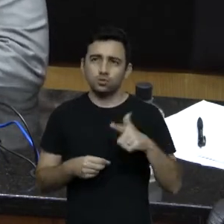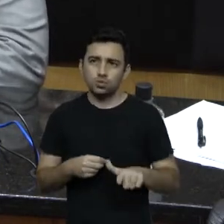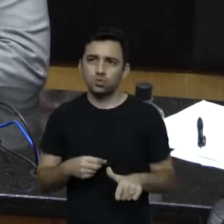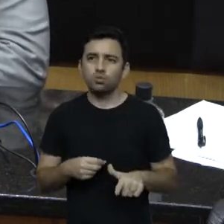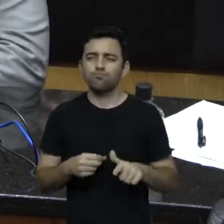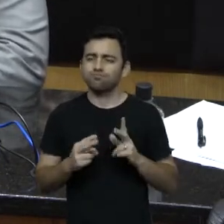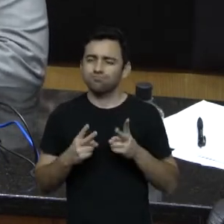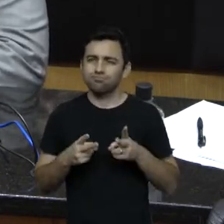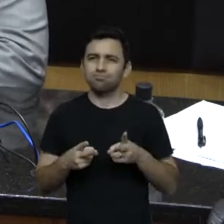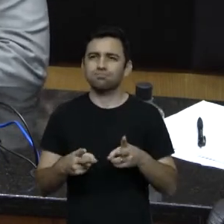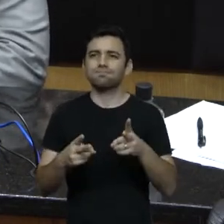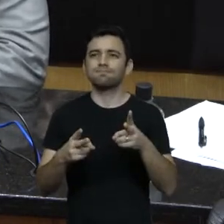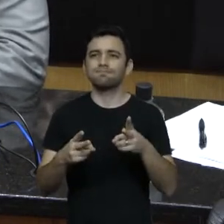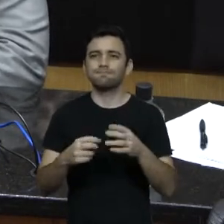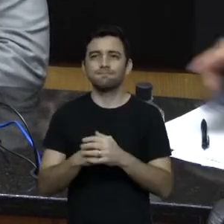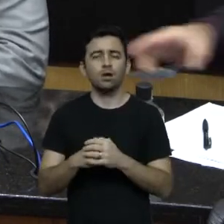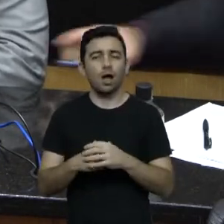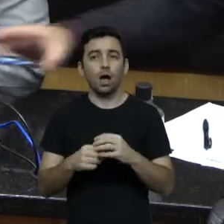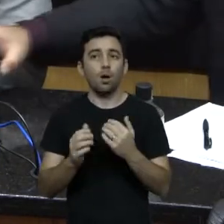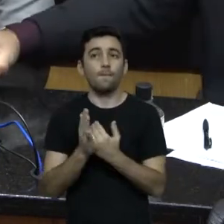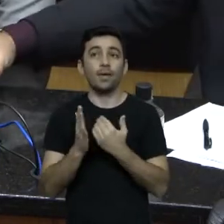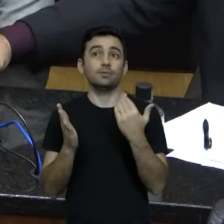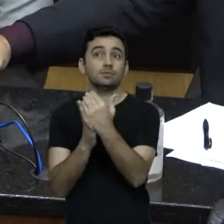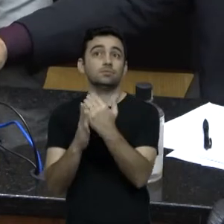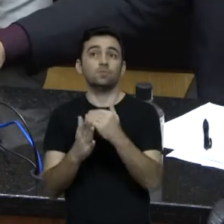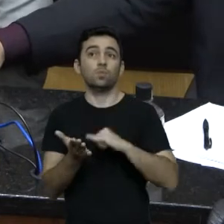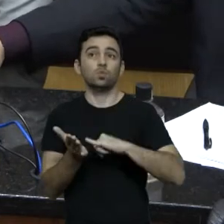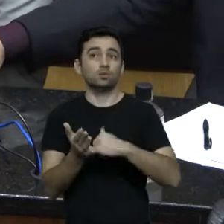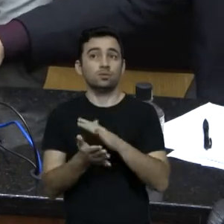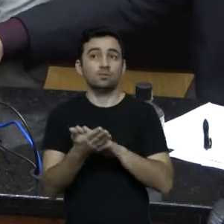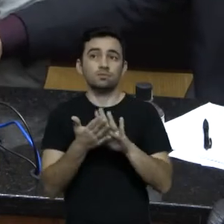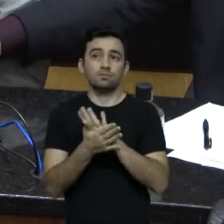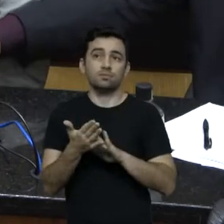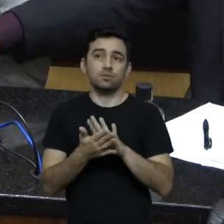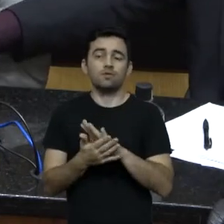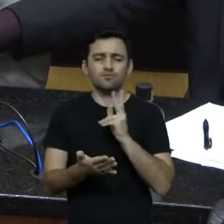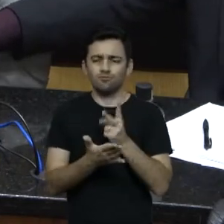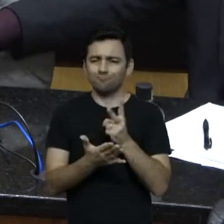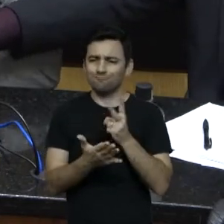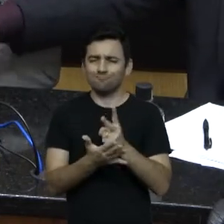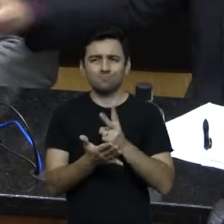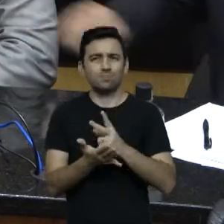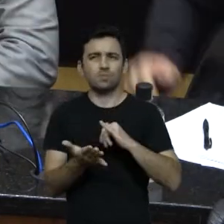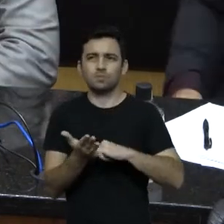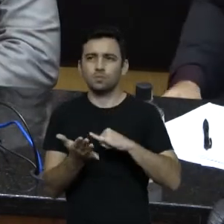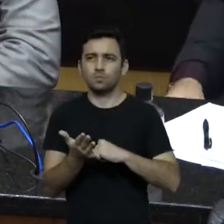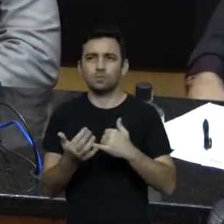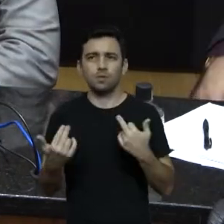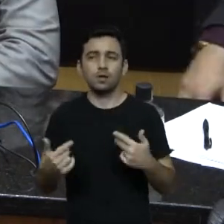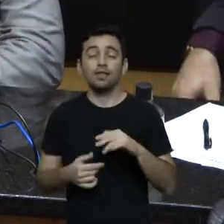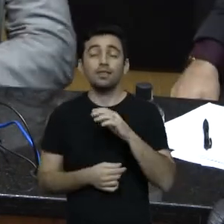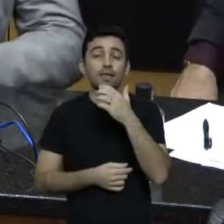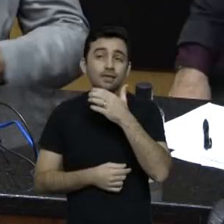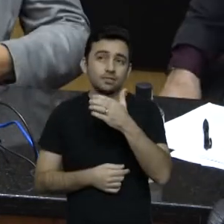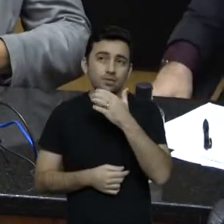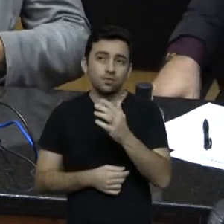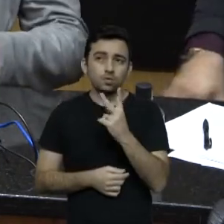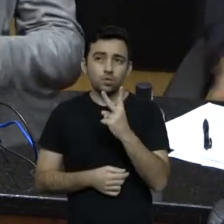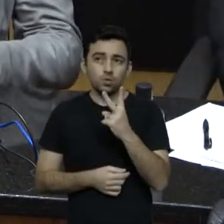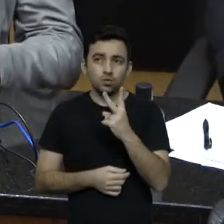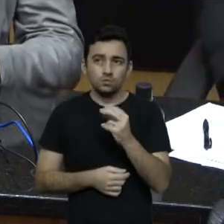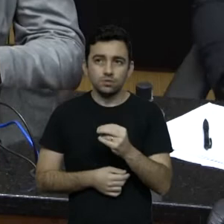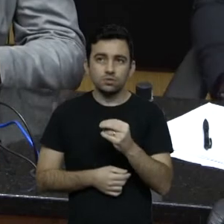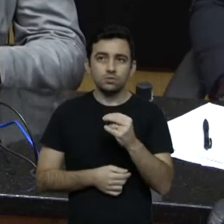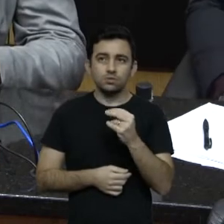continua ninguém aumentou o imposto ele continua o mesmo imposto de dezembro de